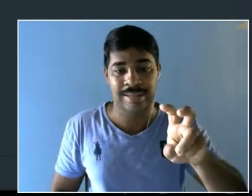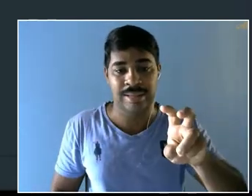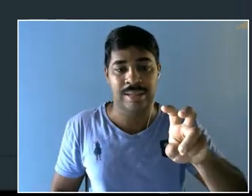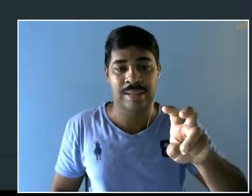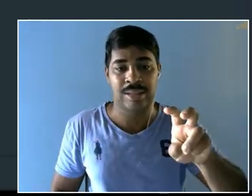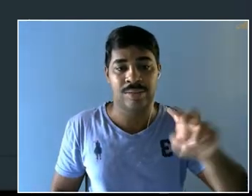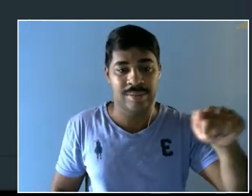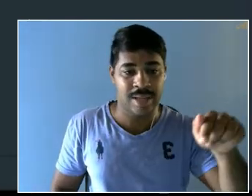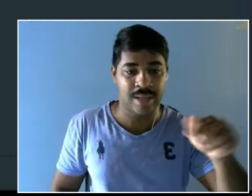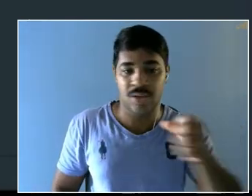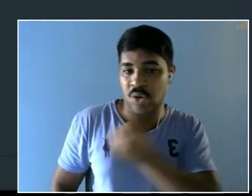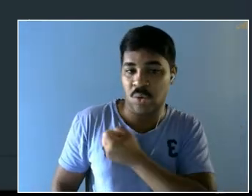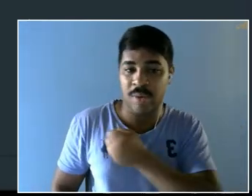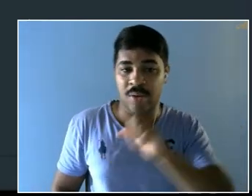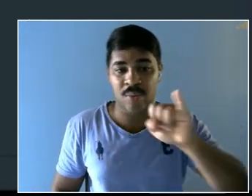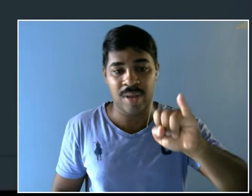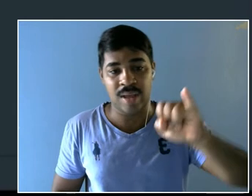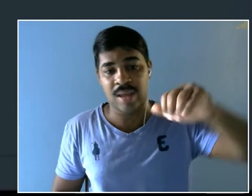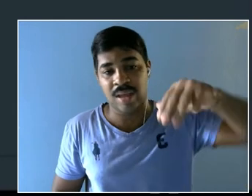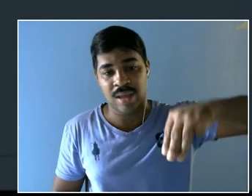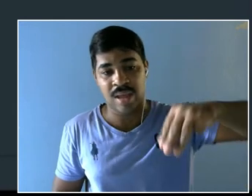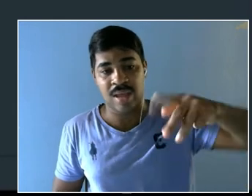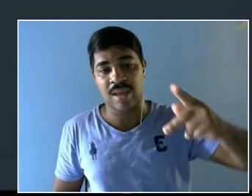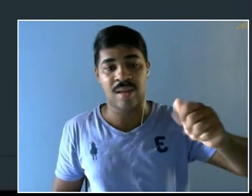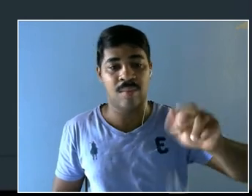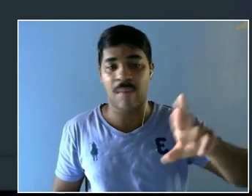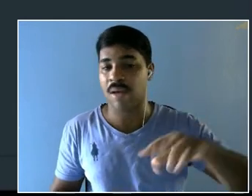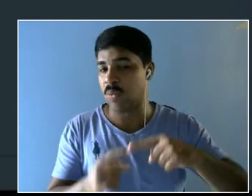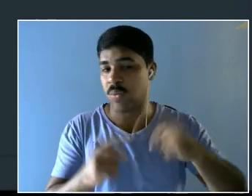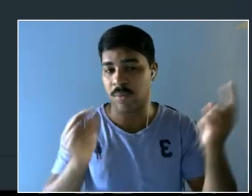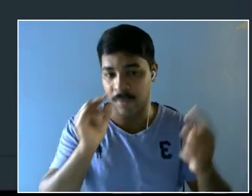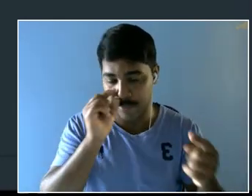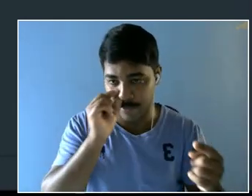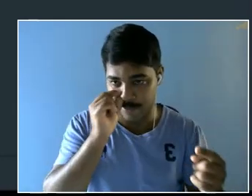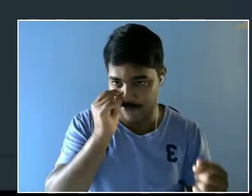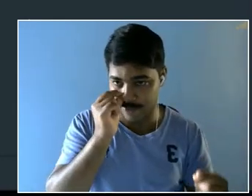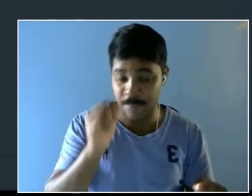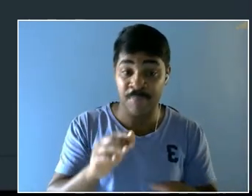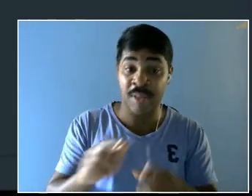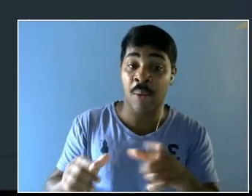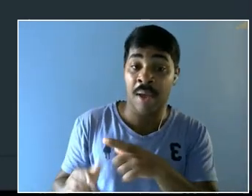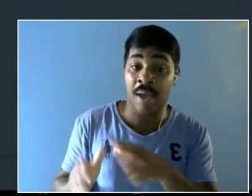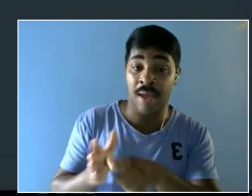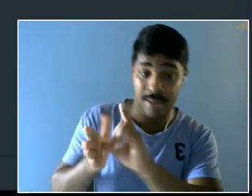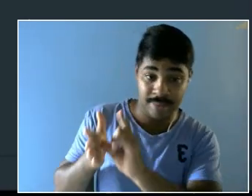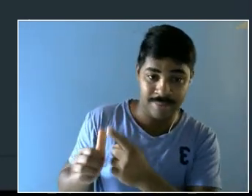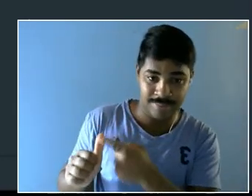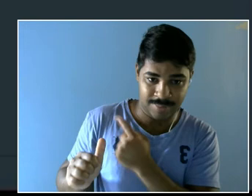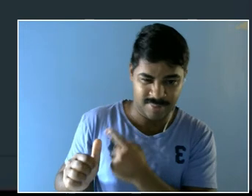gente contava praticamente todos os números, incluindo os ímpares, né? Então o que a gente fez era assim,